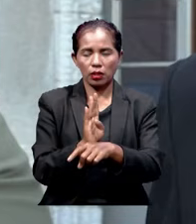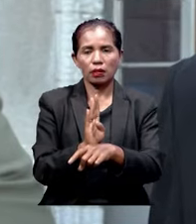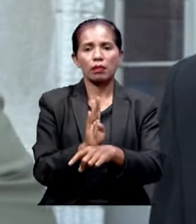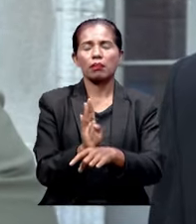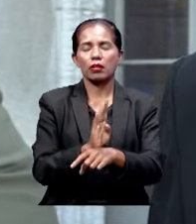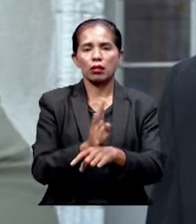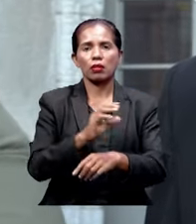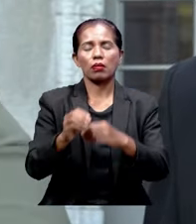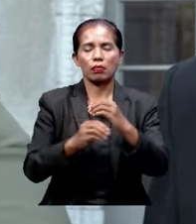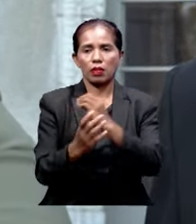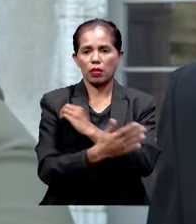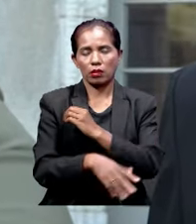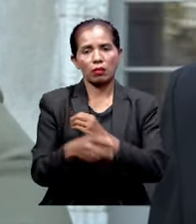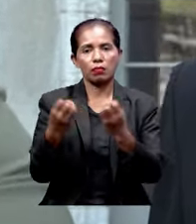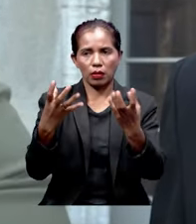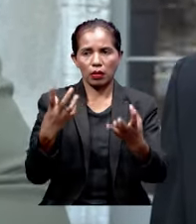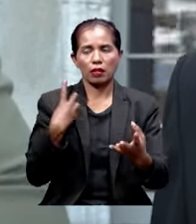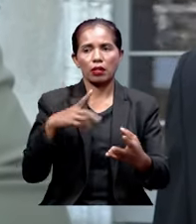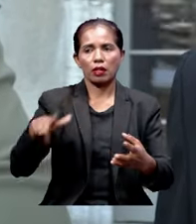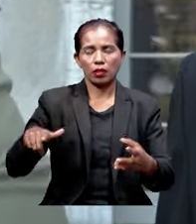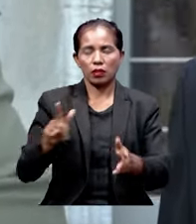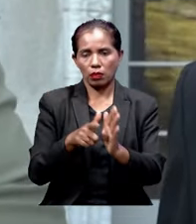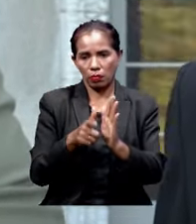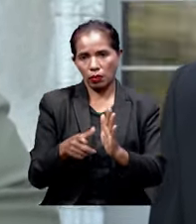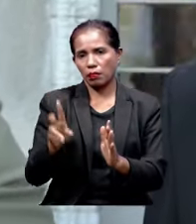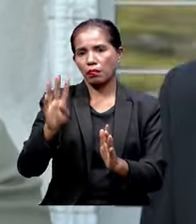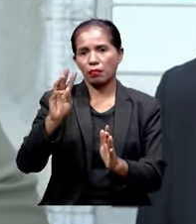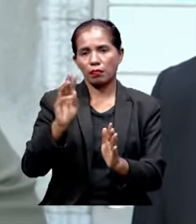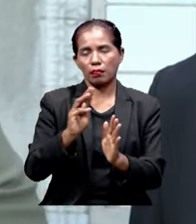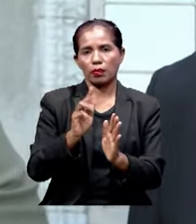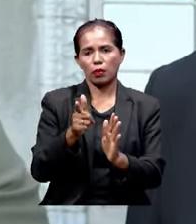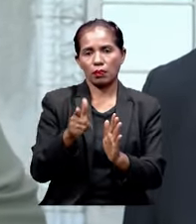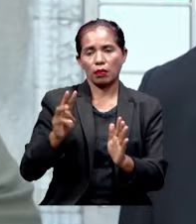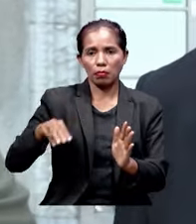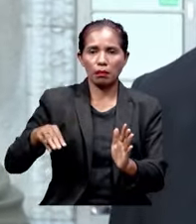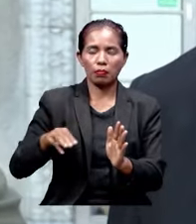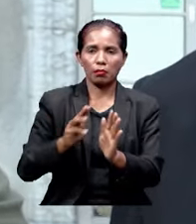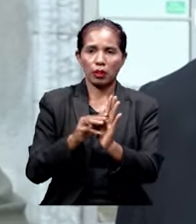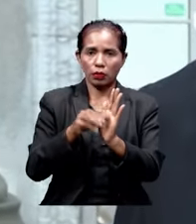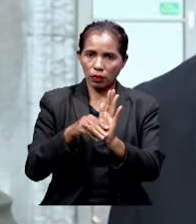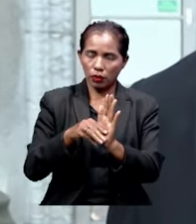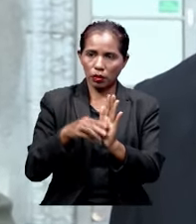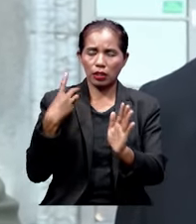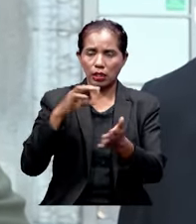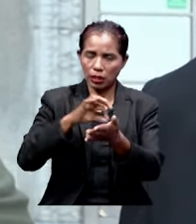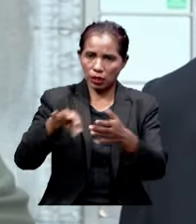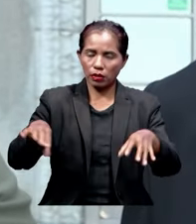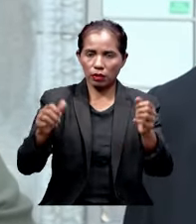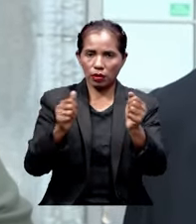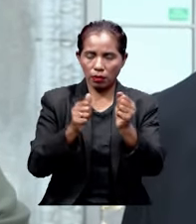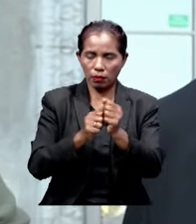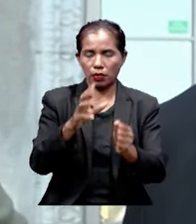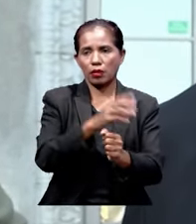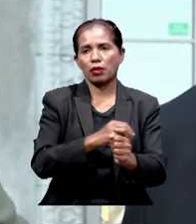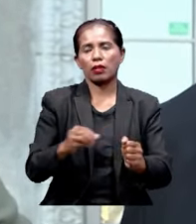nebe orcida, e 20 minutos nelaram e te se assina acordo com os Estados Unidos da América e depois resta de